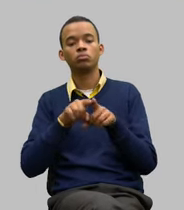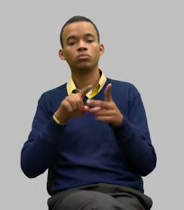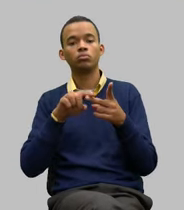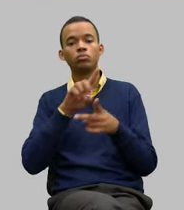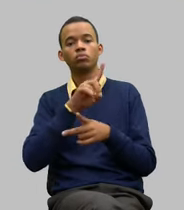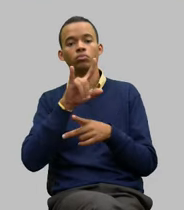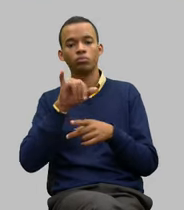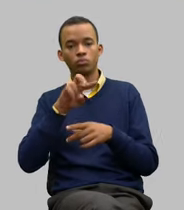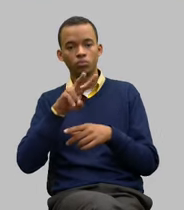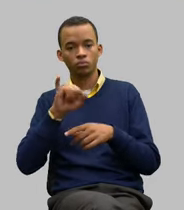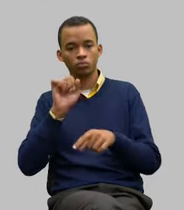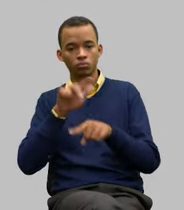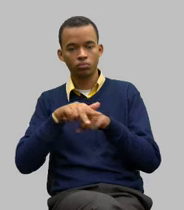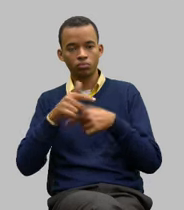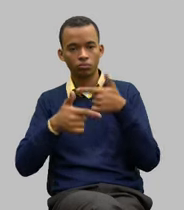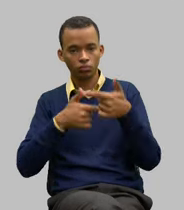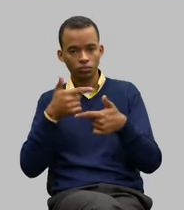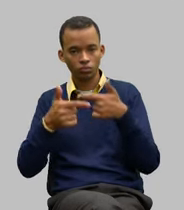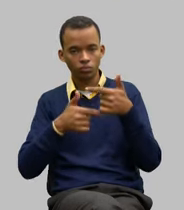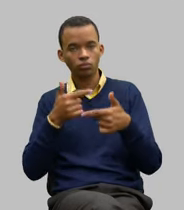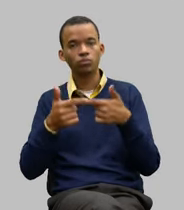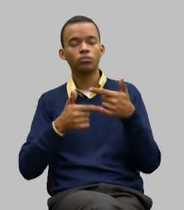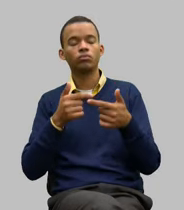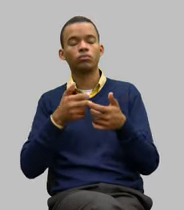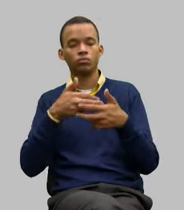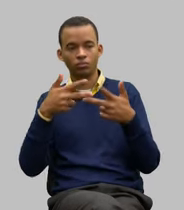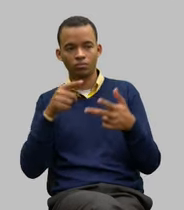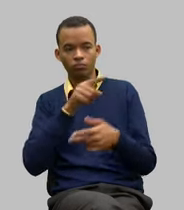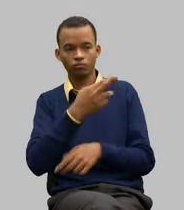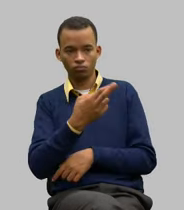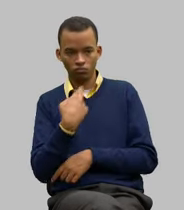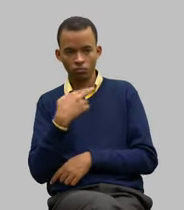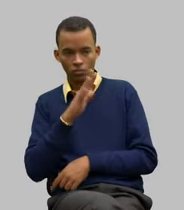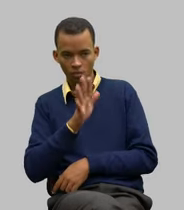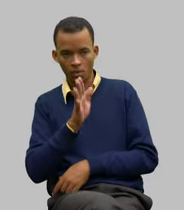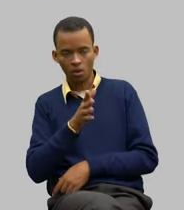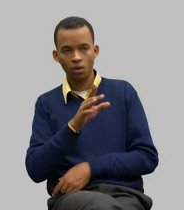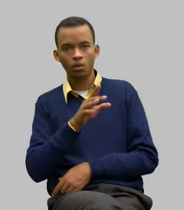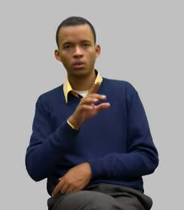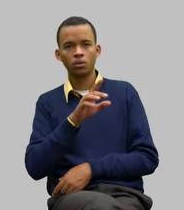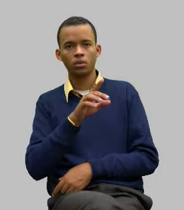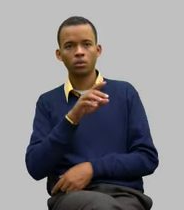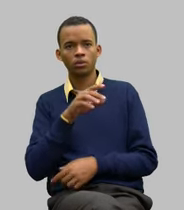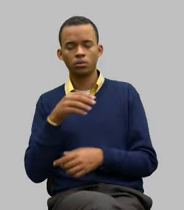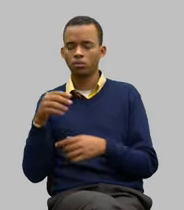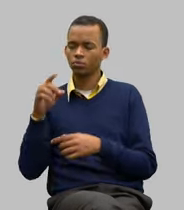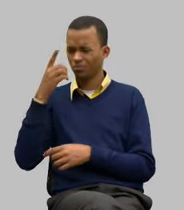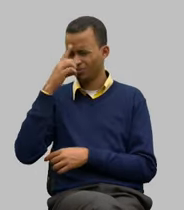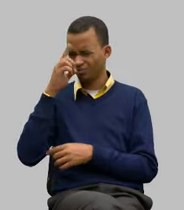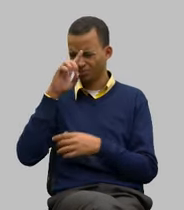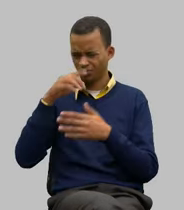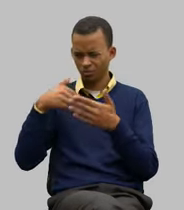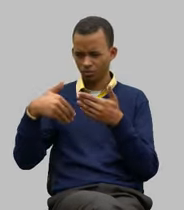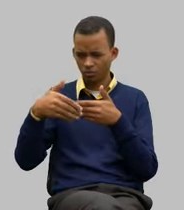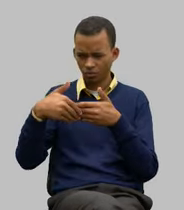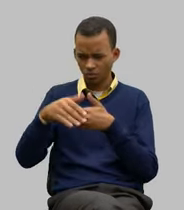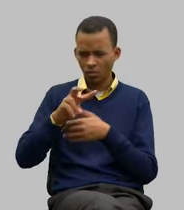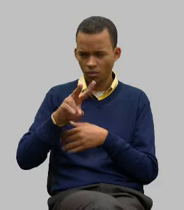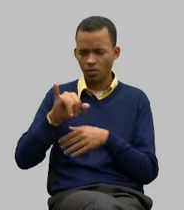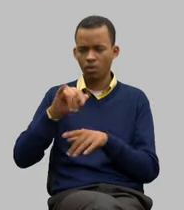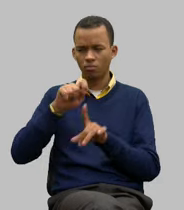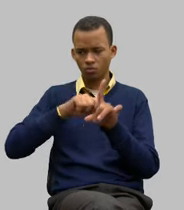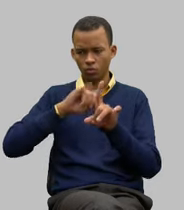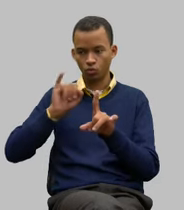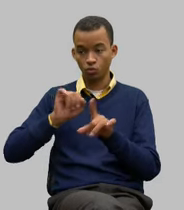os nomes duplicados e demais inconsistências é essa que o senhor falou que até e daqui a pouco os dias Júlio é isso mesmo sim